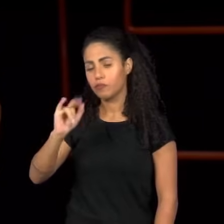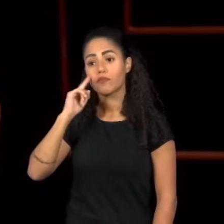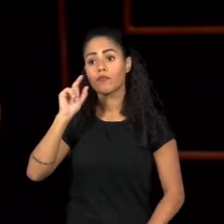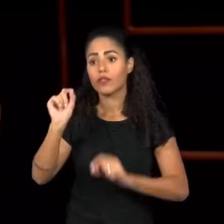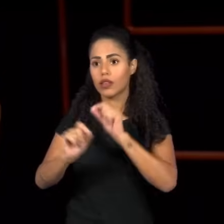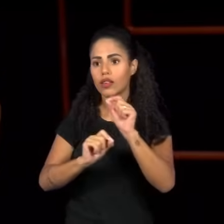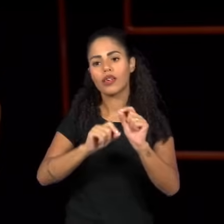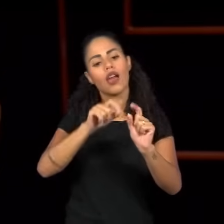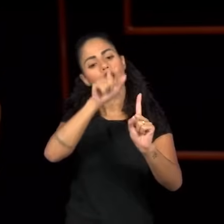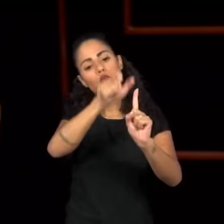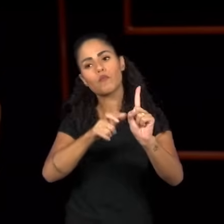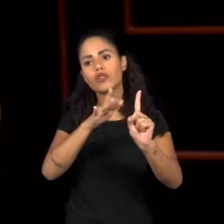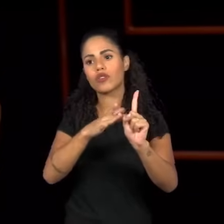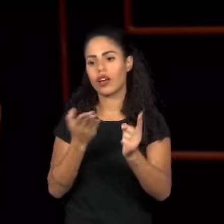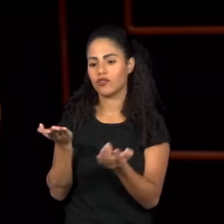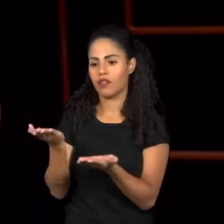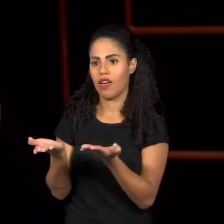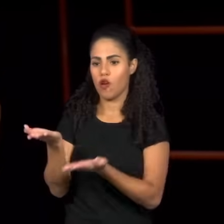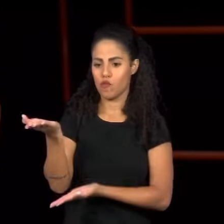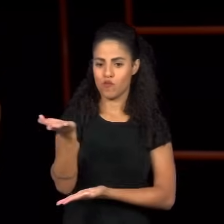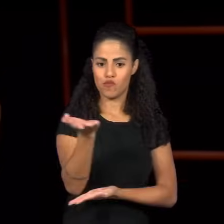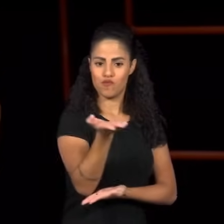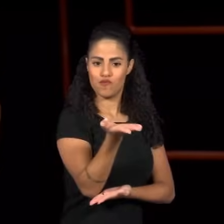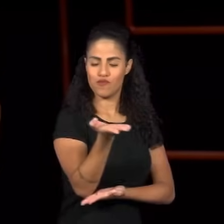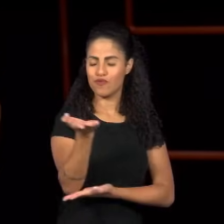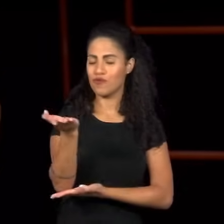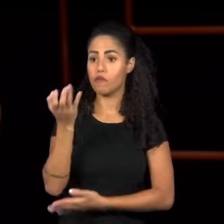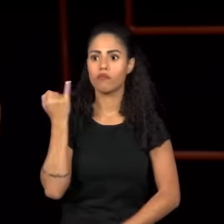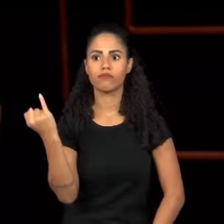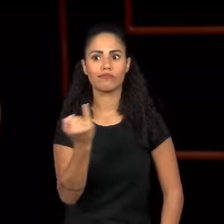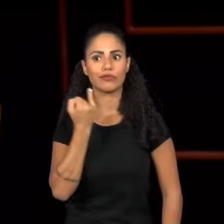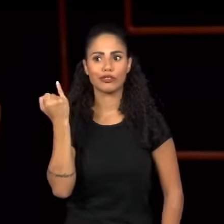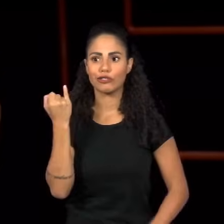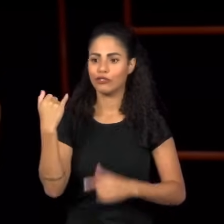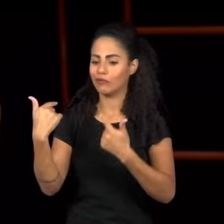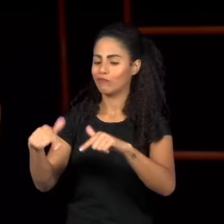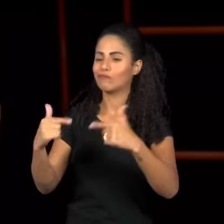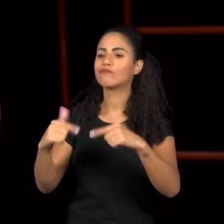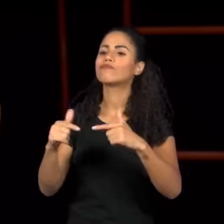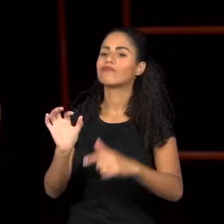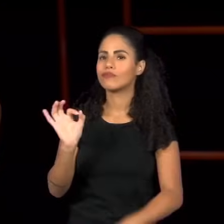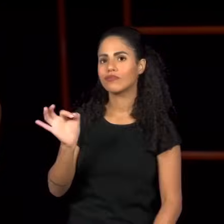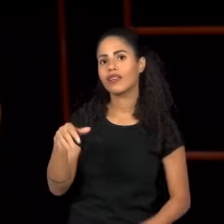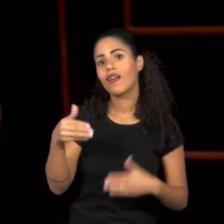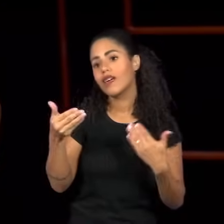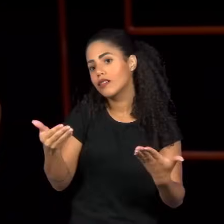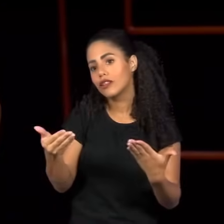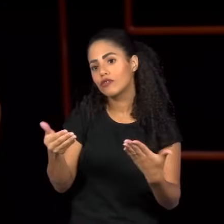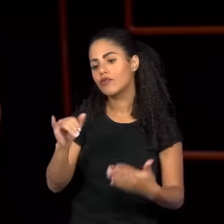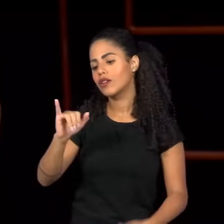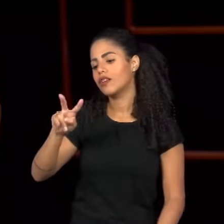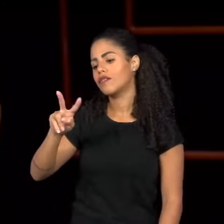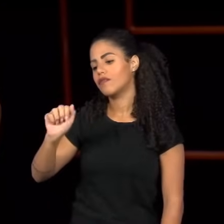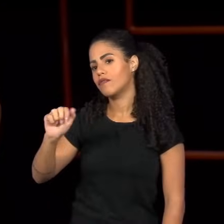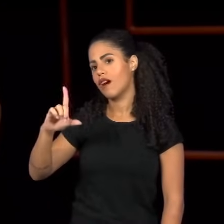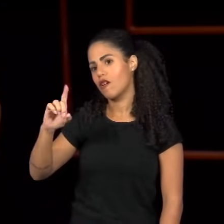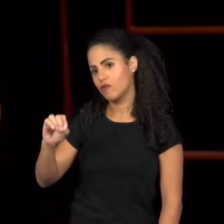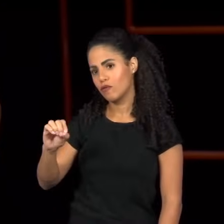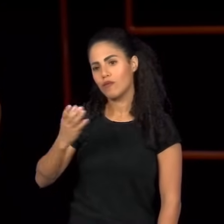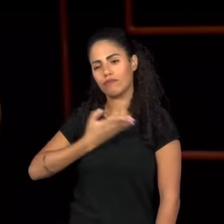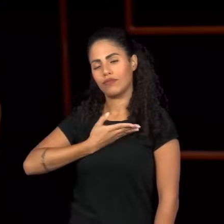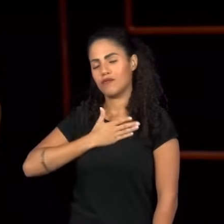o mordomo, era um personagem fundamental no trabalho. Enfim, Ivaldo é um grande